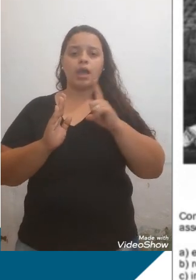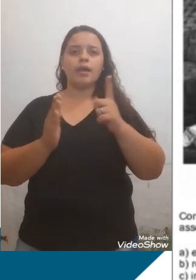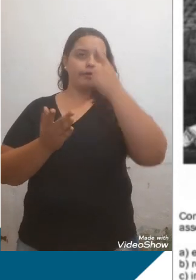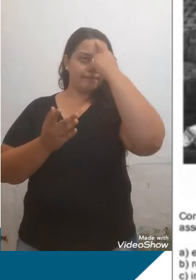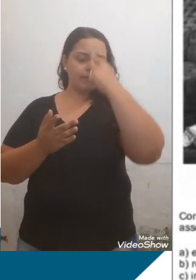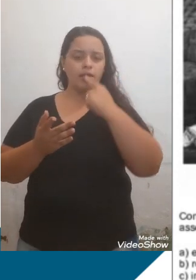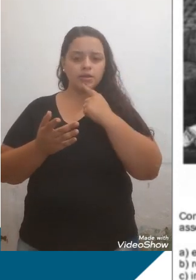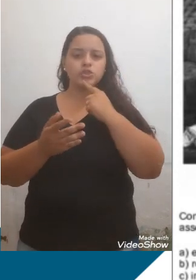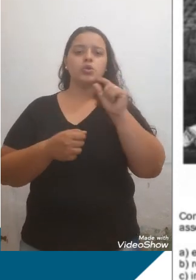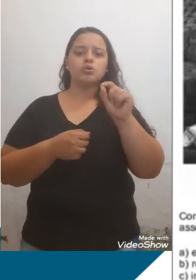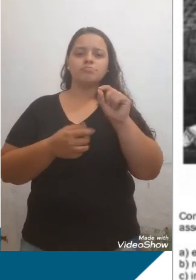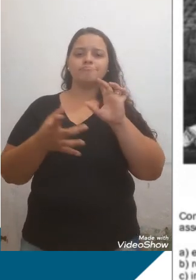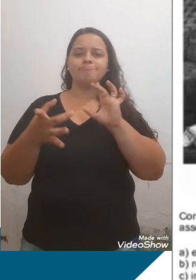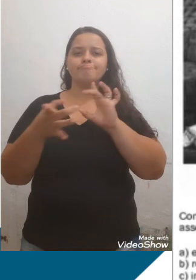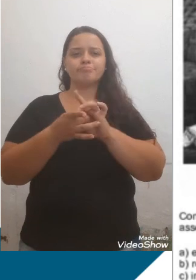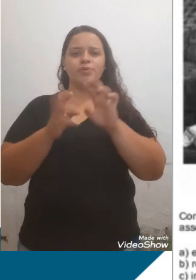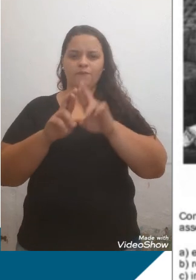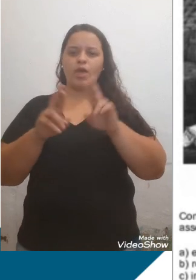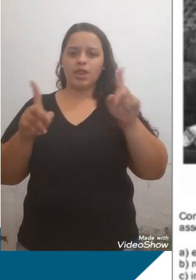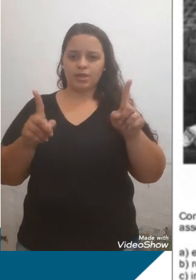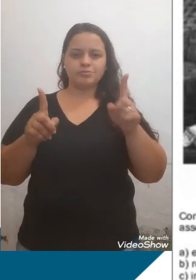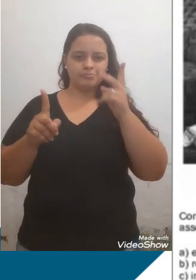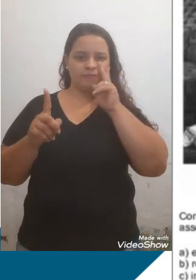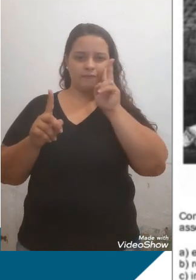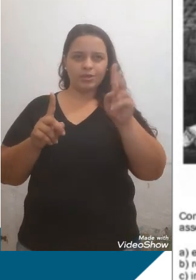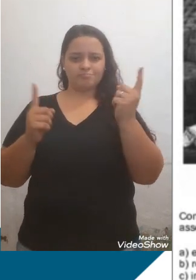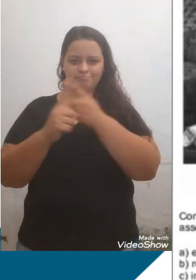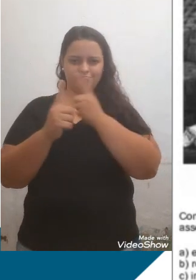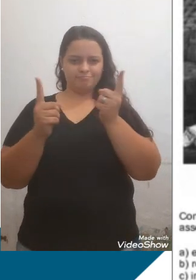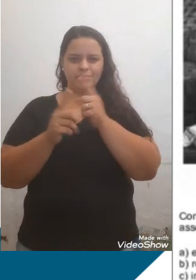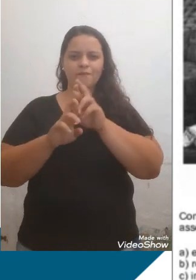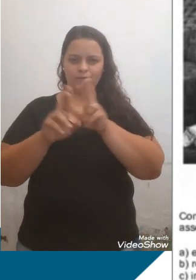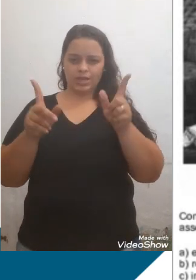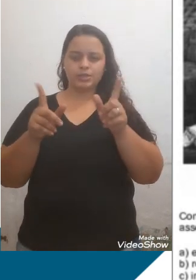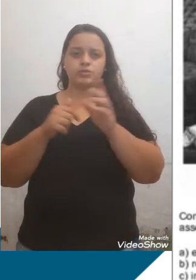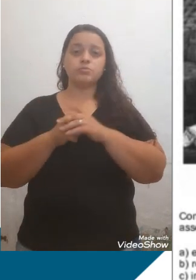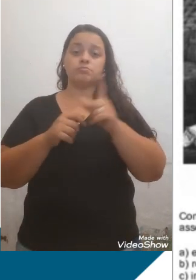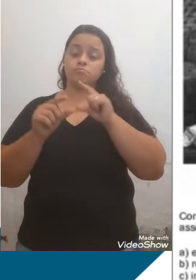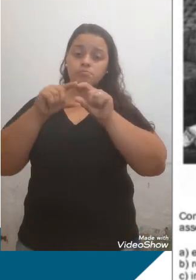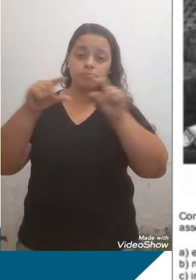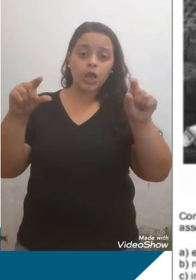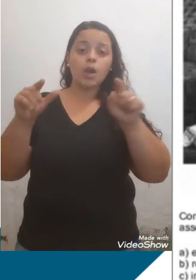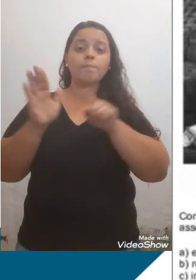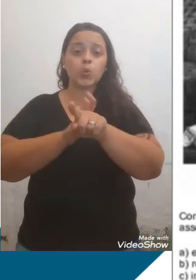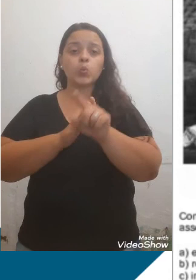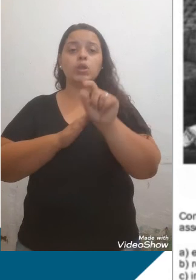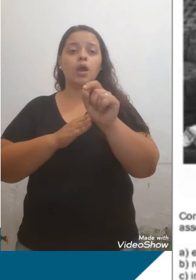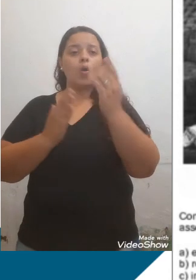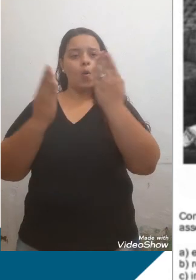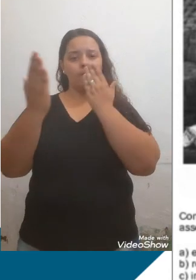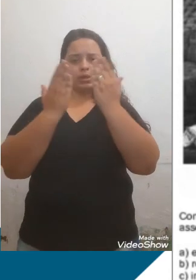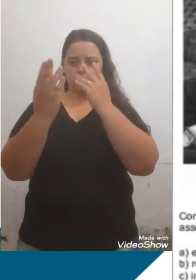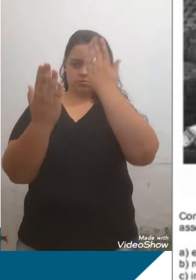imagética bem diferente uma da outra. O enunciado pergunta: comparando as